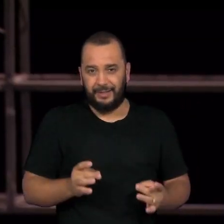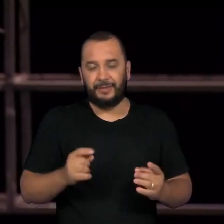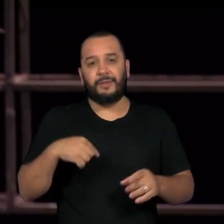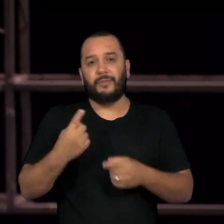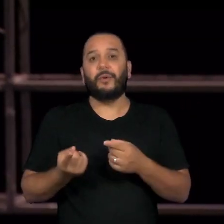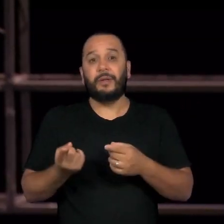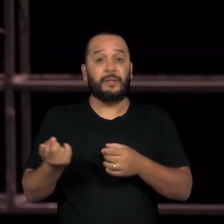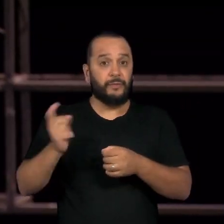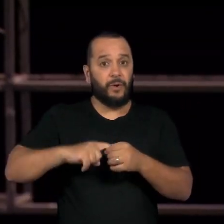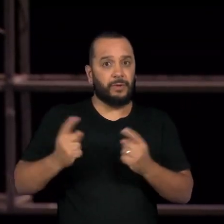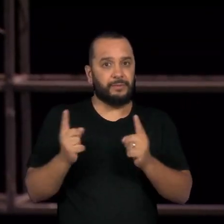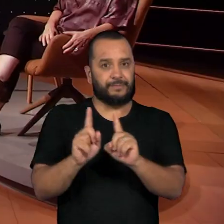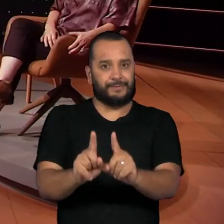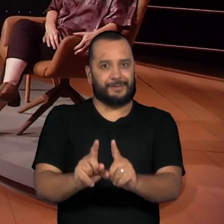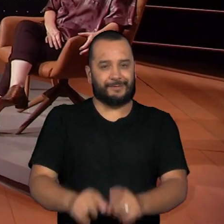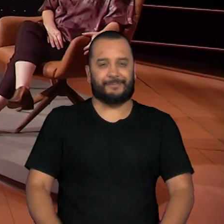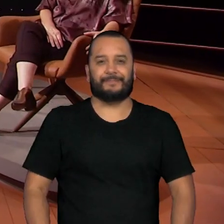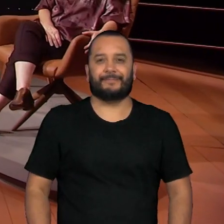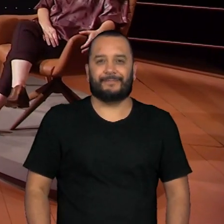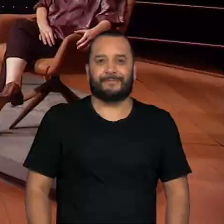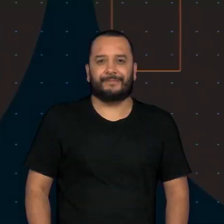com Tata Amaral.